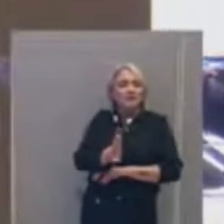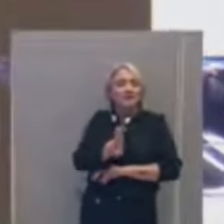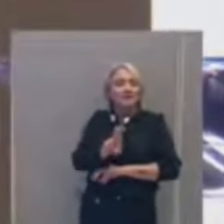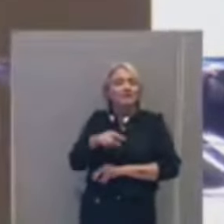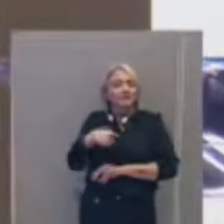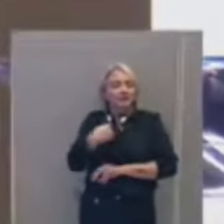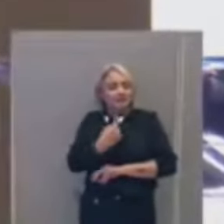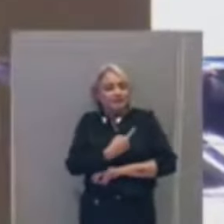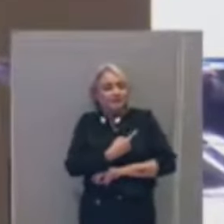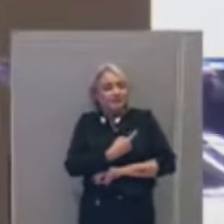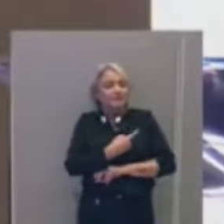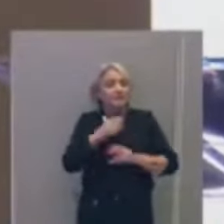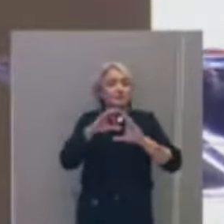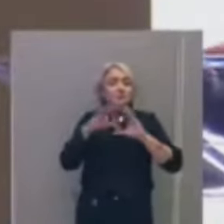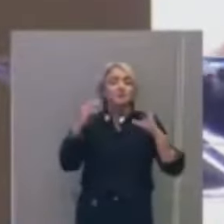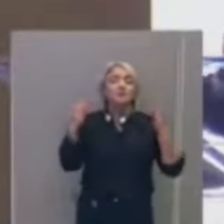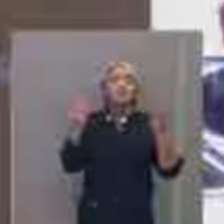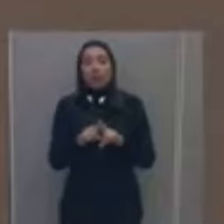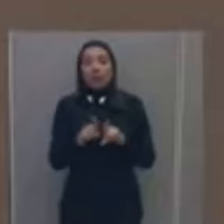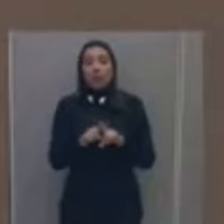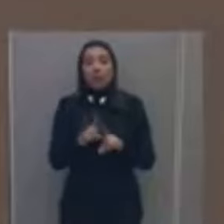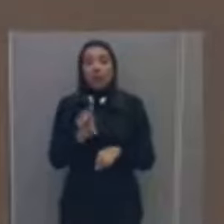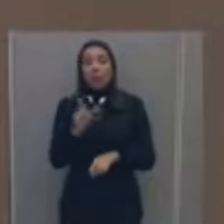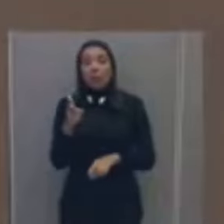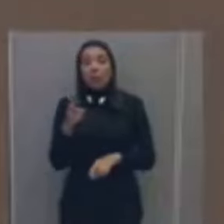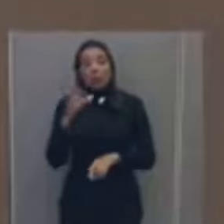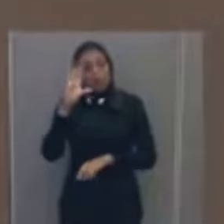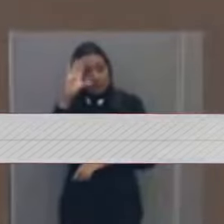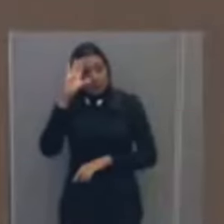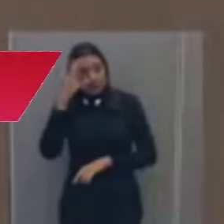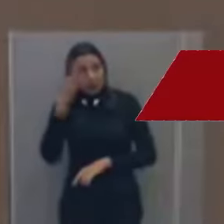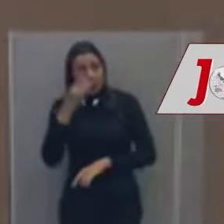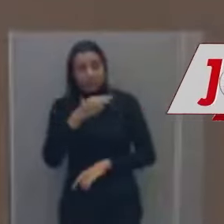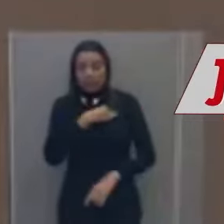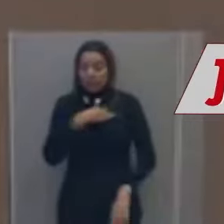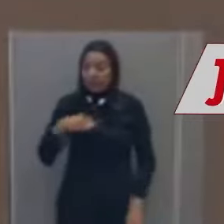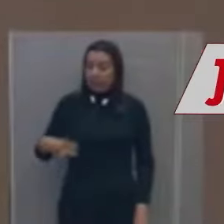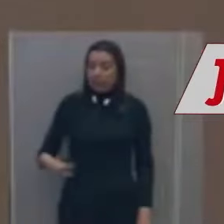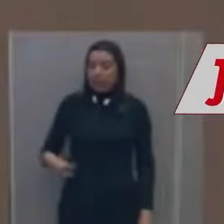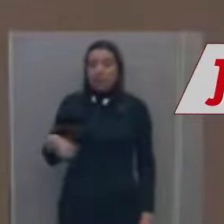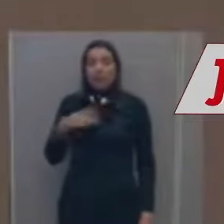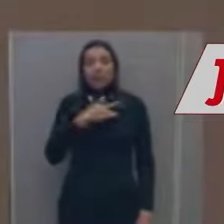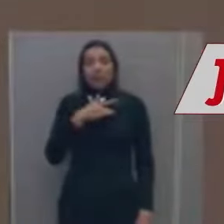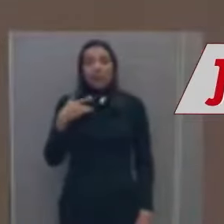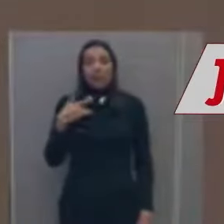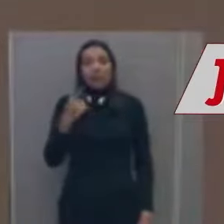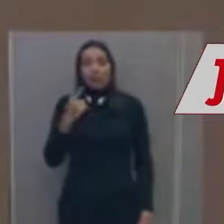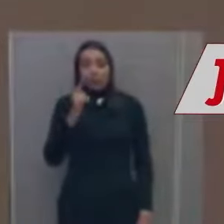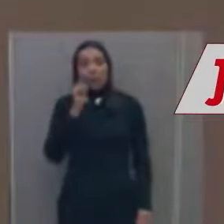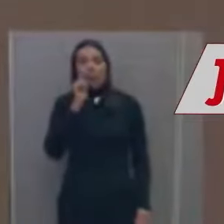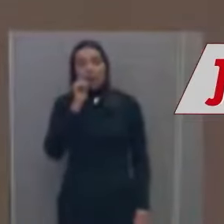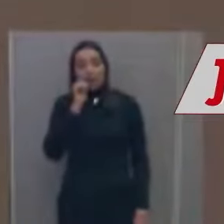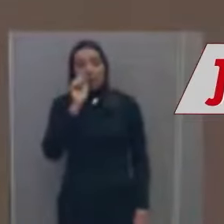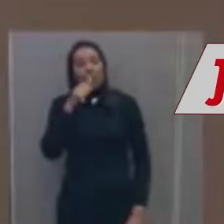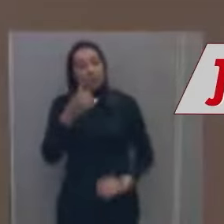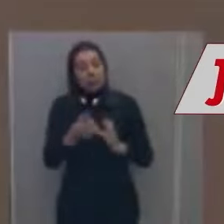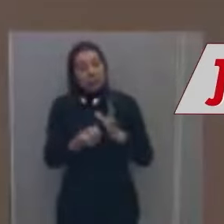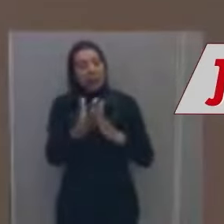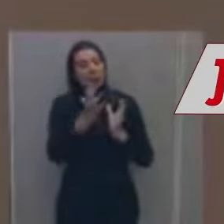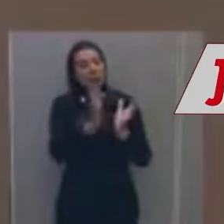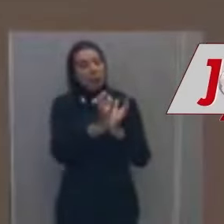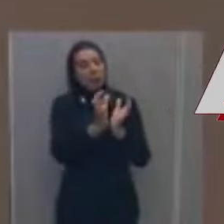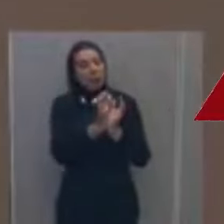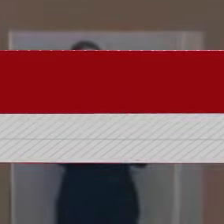mais efetivo o combate às enfermidades. A outra decisão da ministra da Saúde, Nísia, foi exatamente criar esse